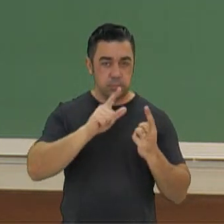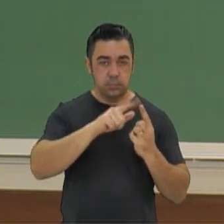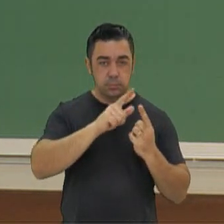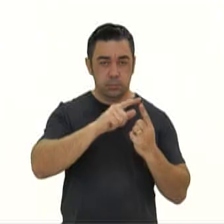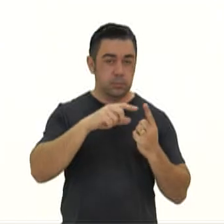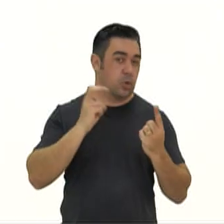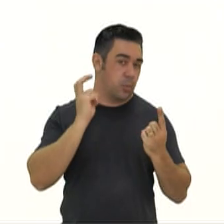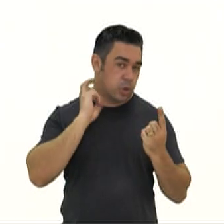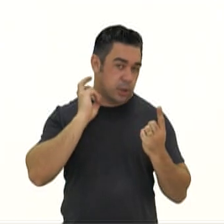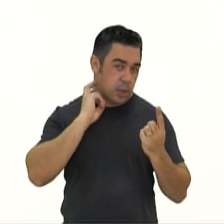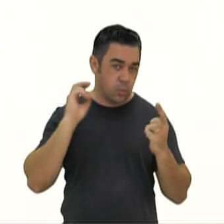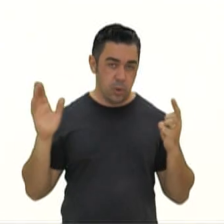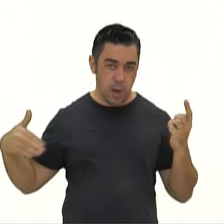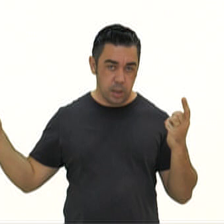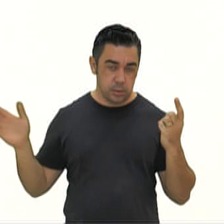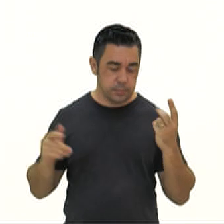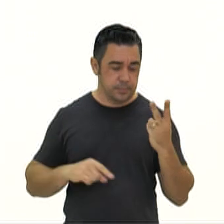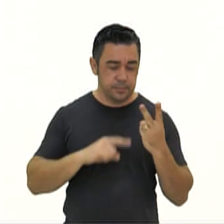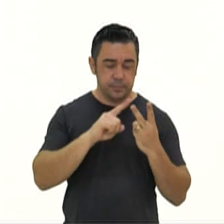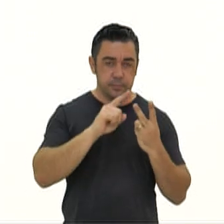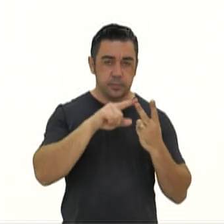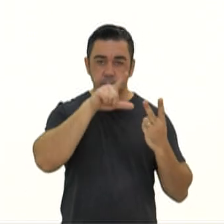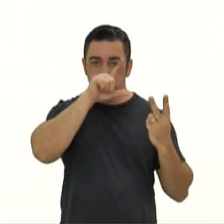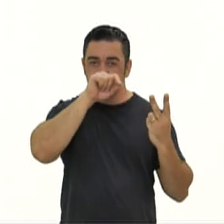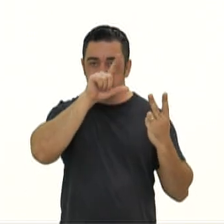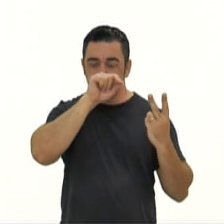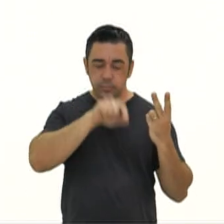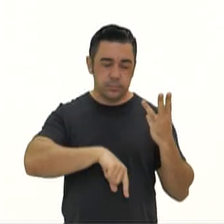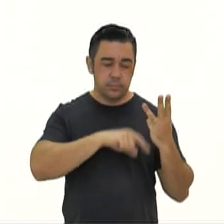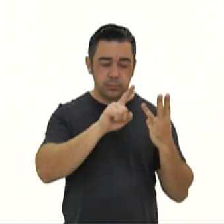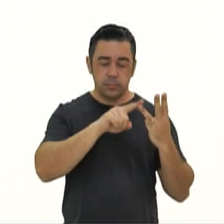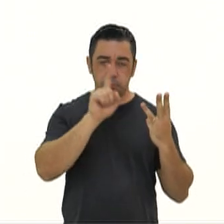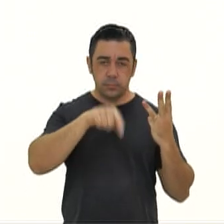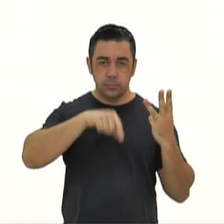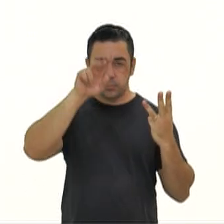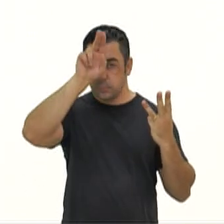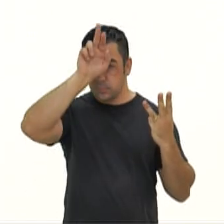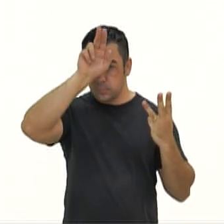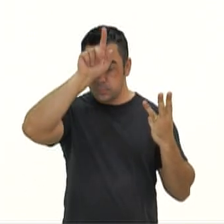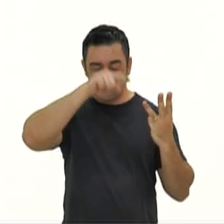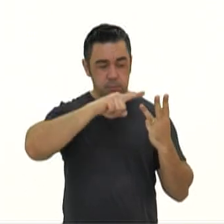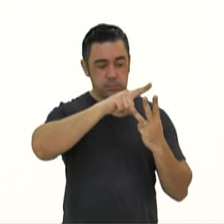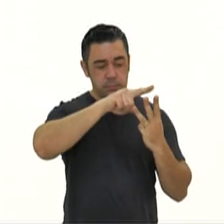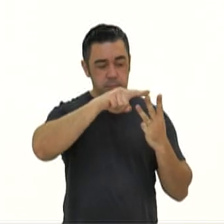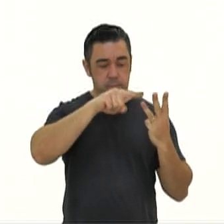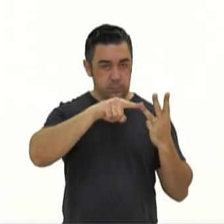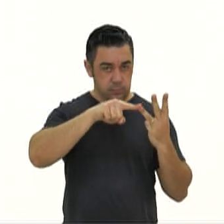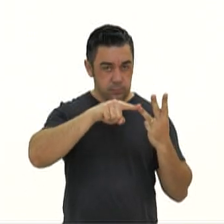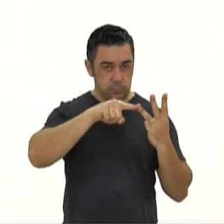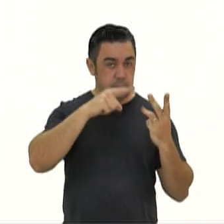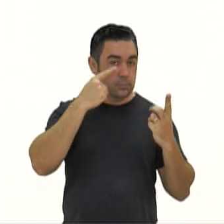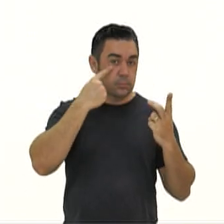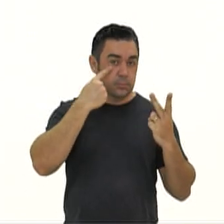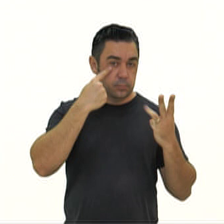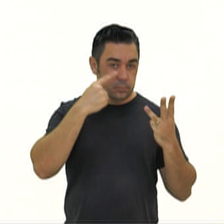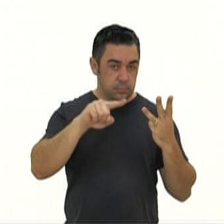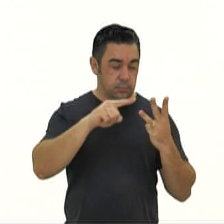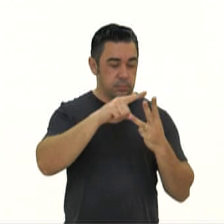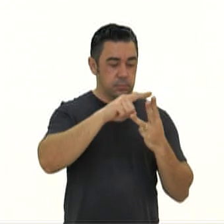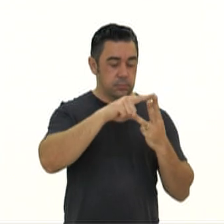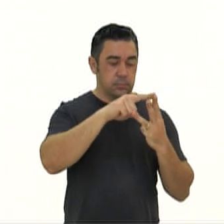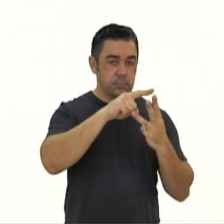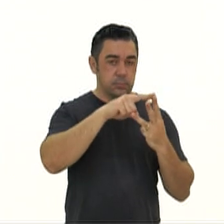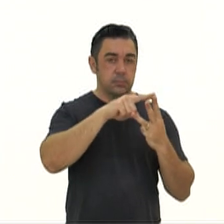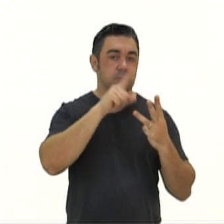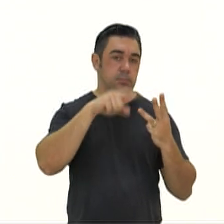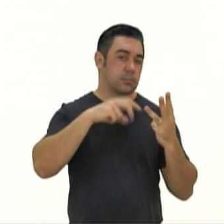asa do morcego, a asa de uma ave e a asa de um inseto. Notem que tanto a asa do morcego